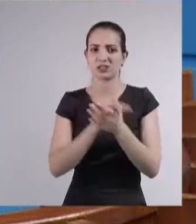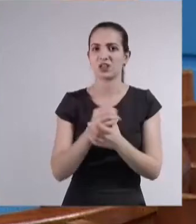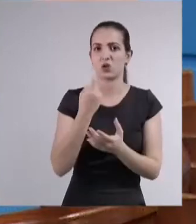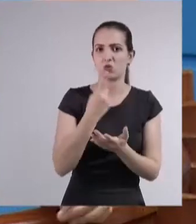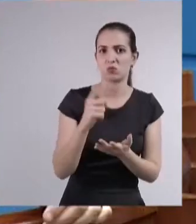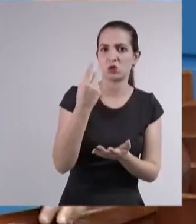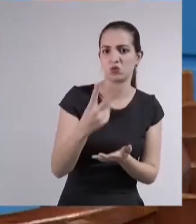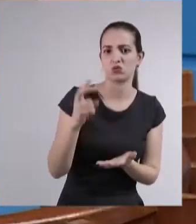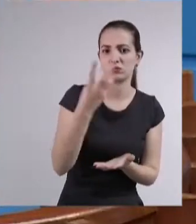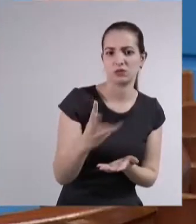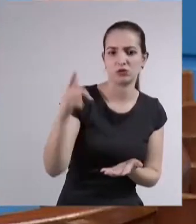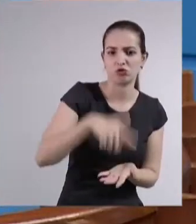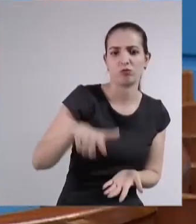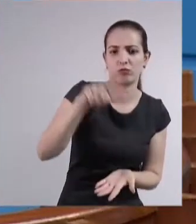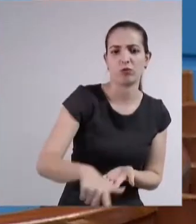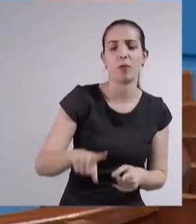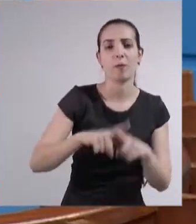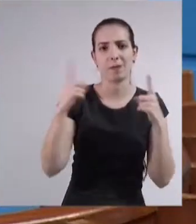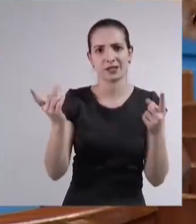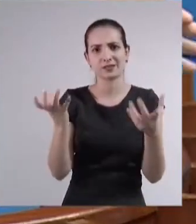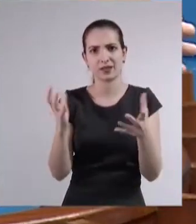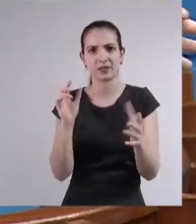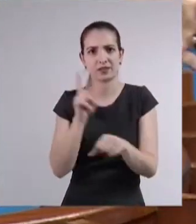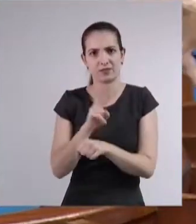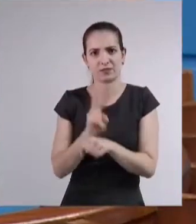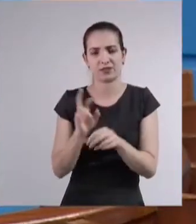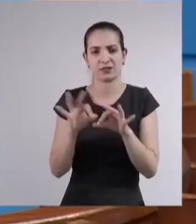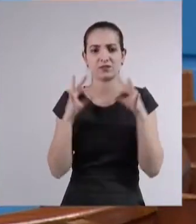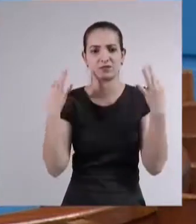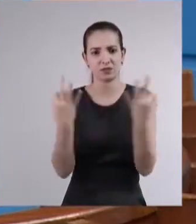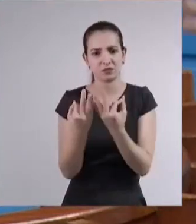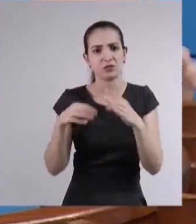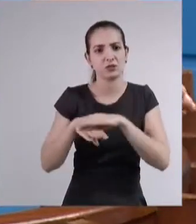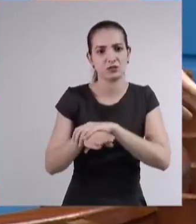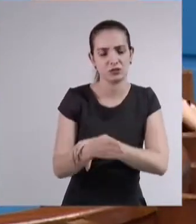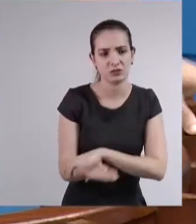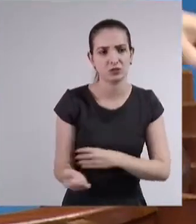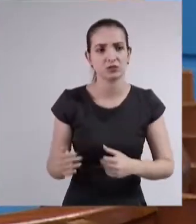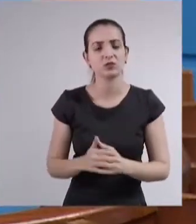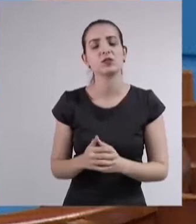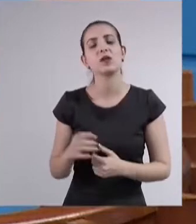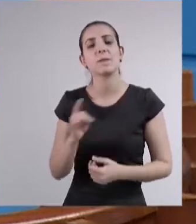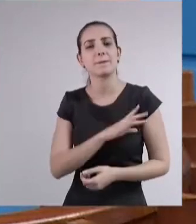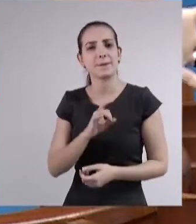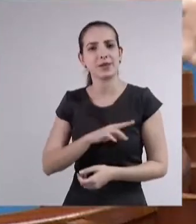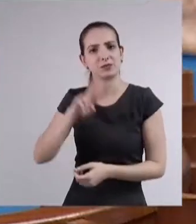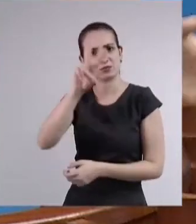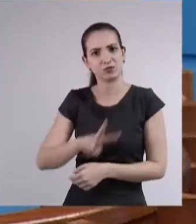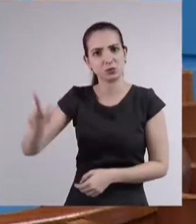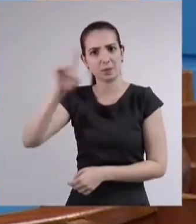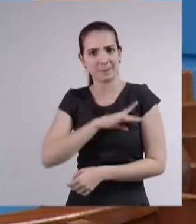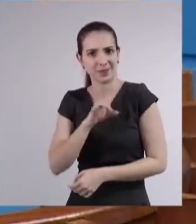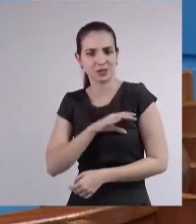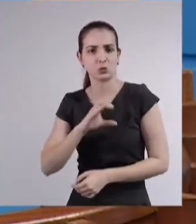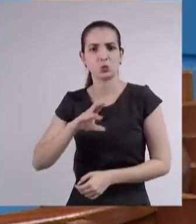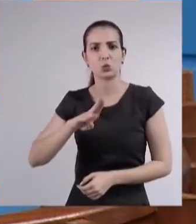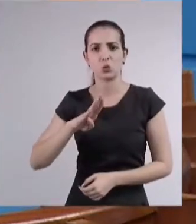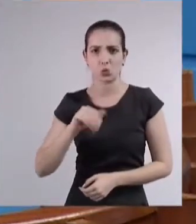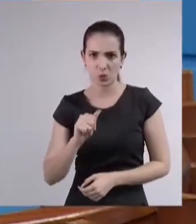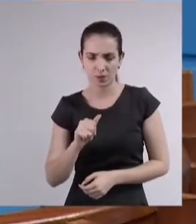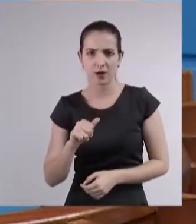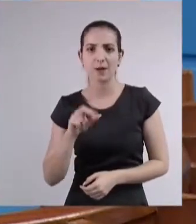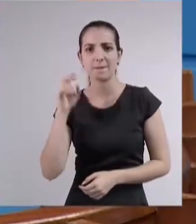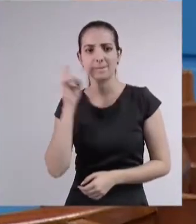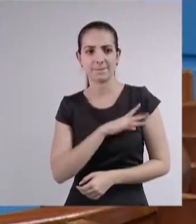a família tradicional. Então o povo está preocupado com isso, está com medo da Venezuela, está com medo de Cuba, está com medo